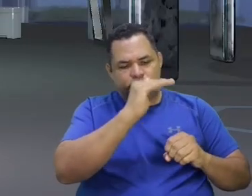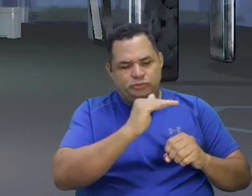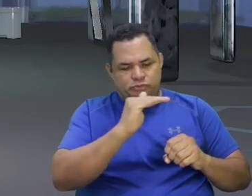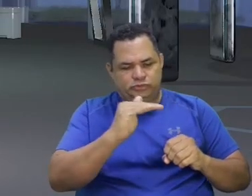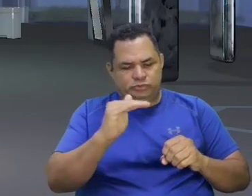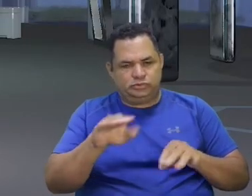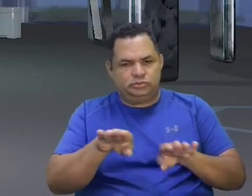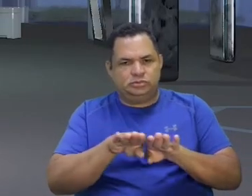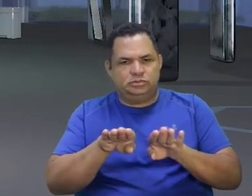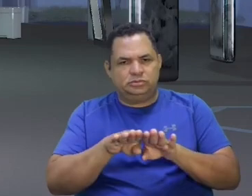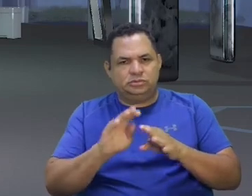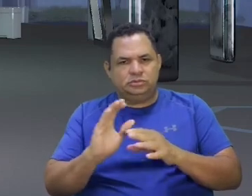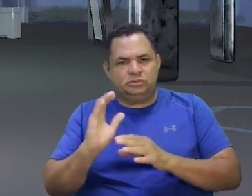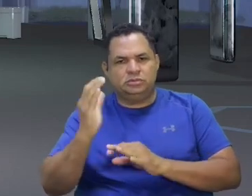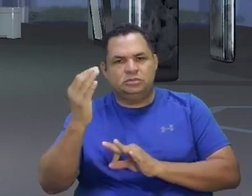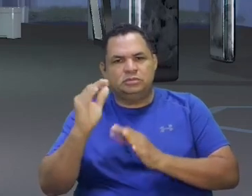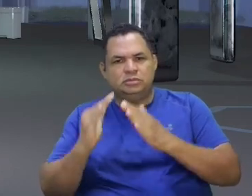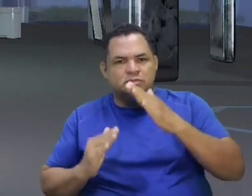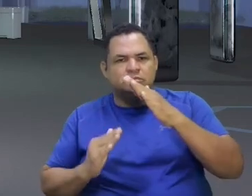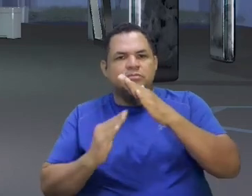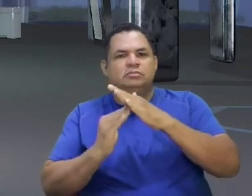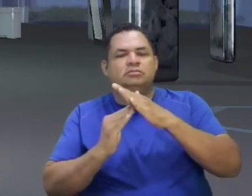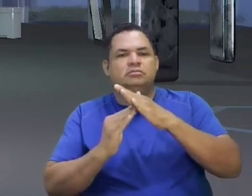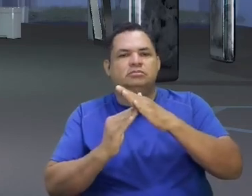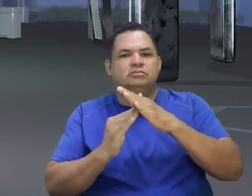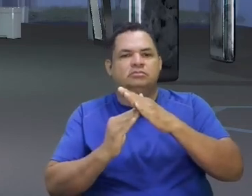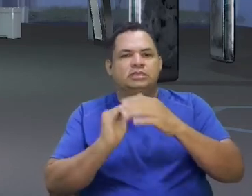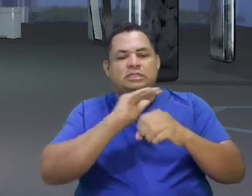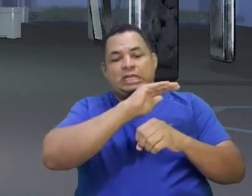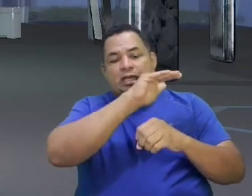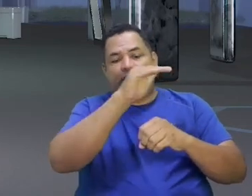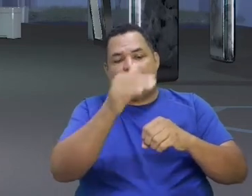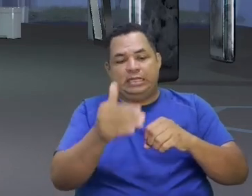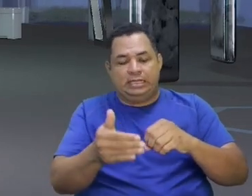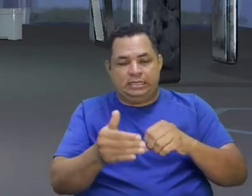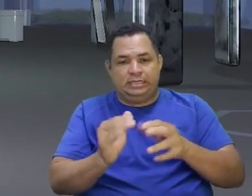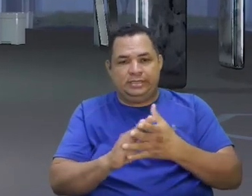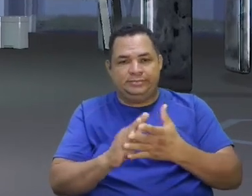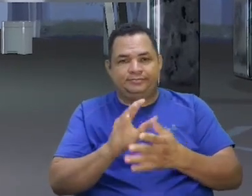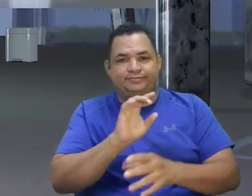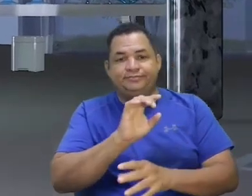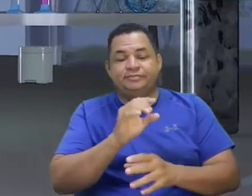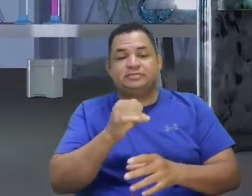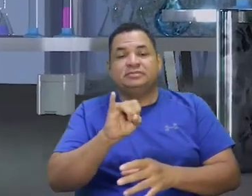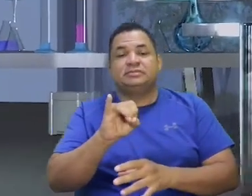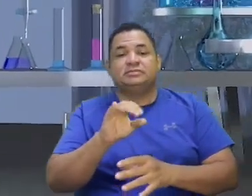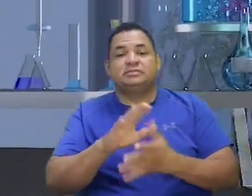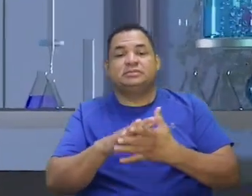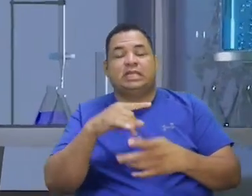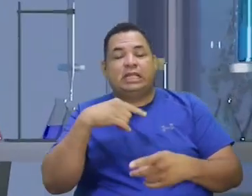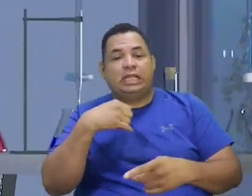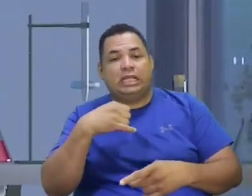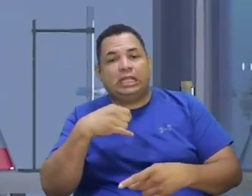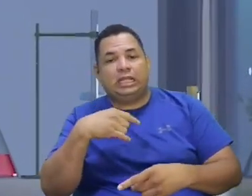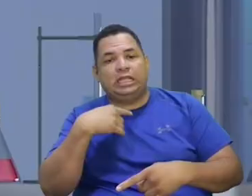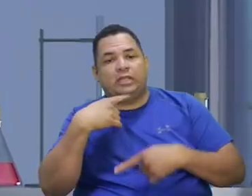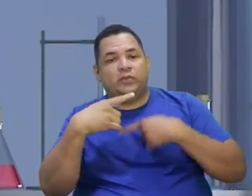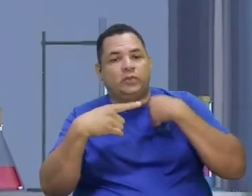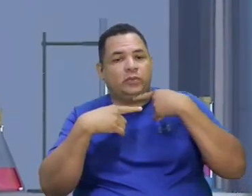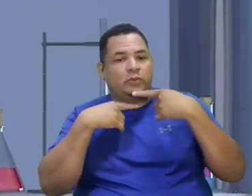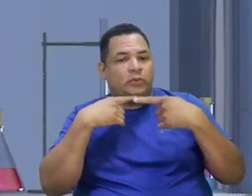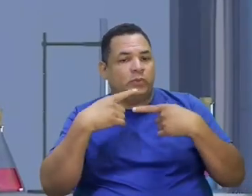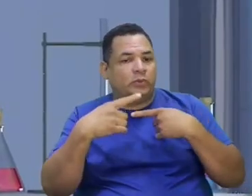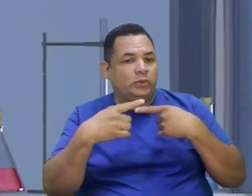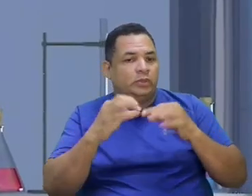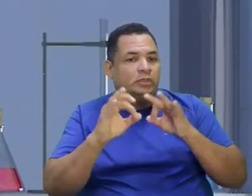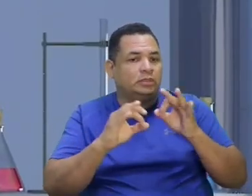pode representar pela capacidade máxima de cada camada. Então, caso você tenha ficado com dúvida com relação a